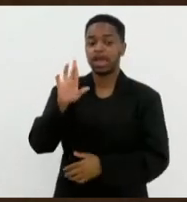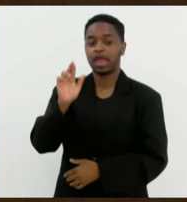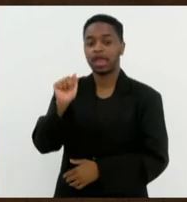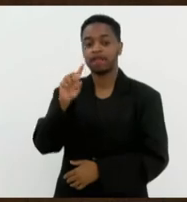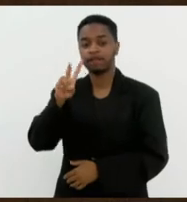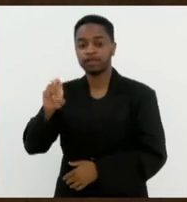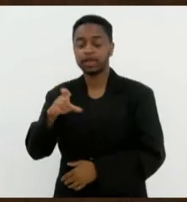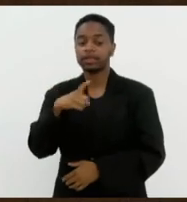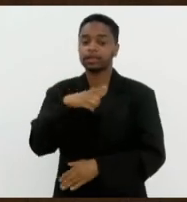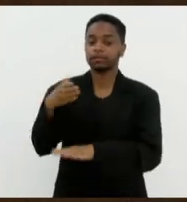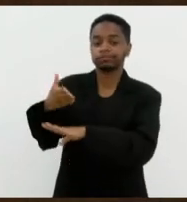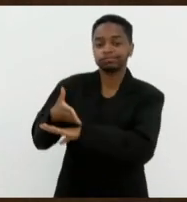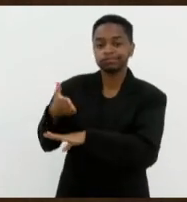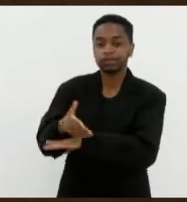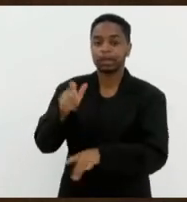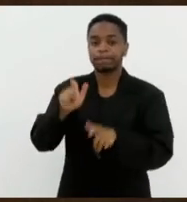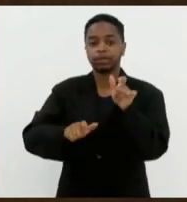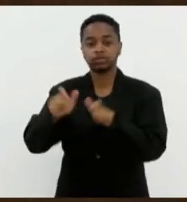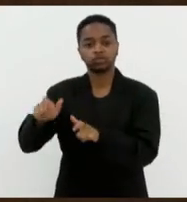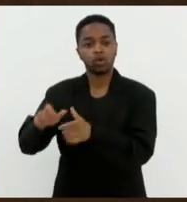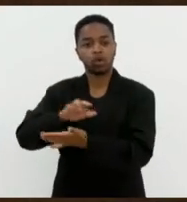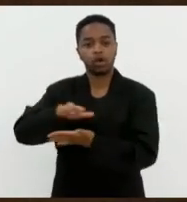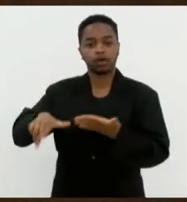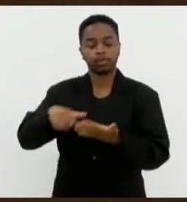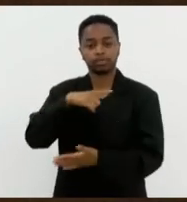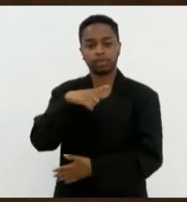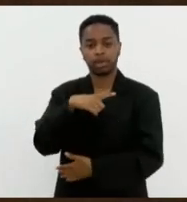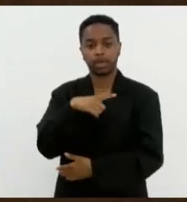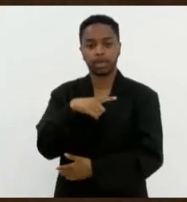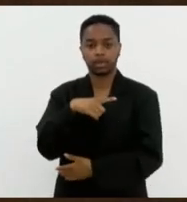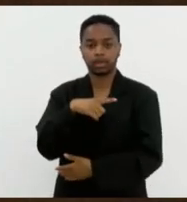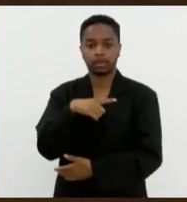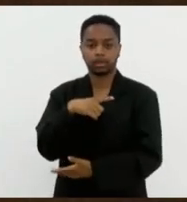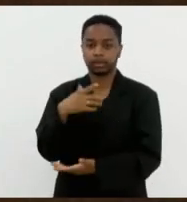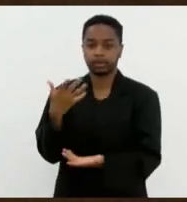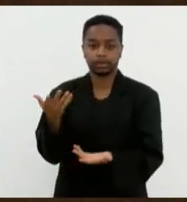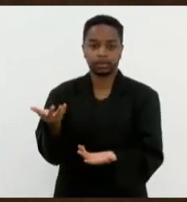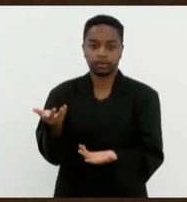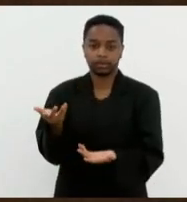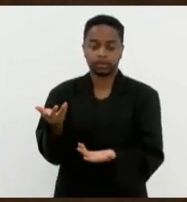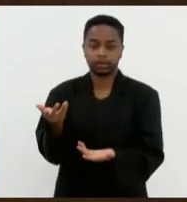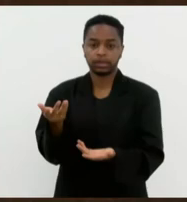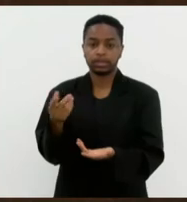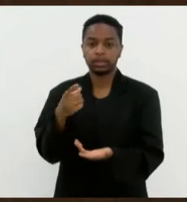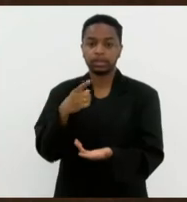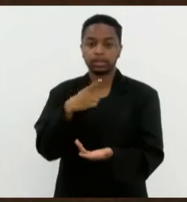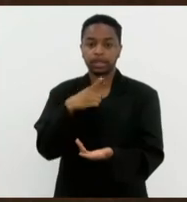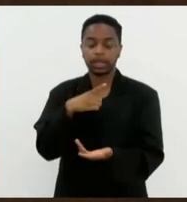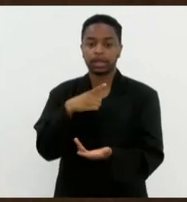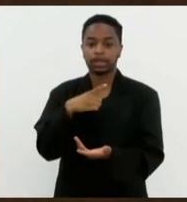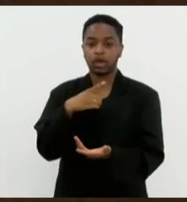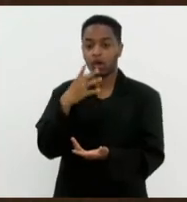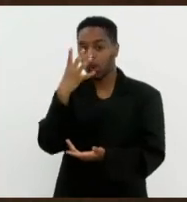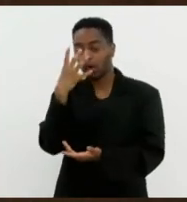estavam frequentando pessoas que têm as suas orientações, têm orientações